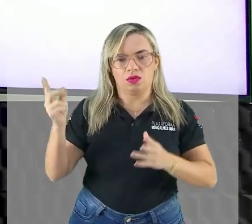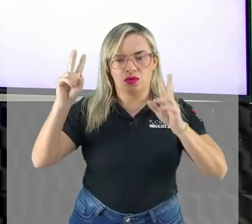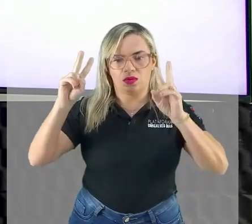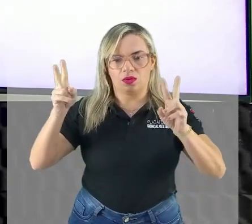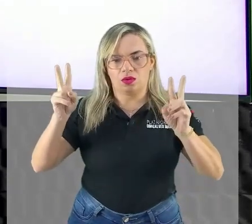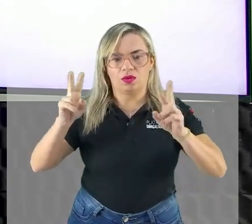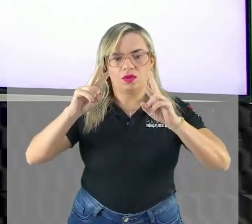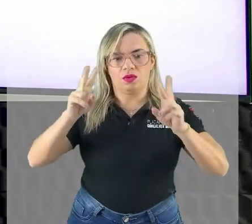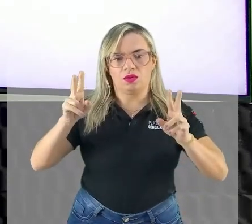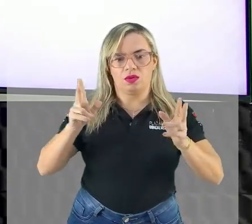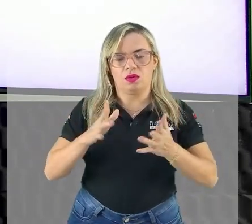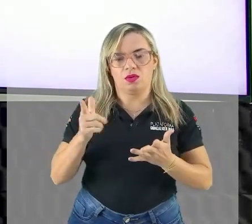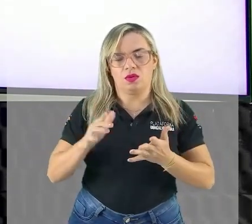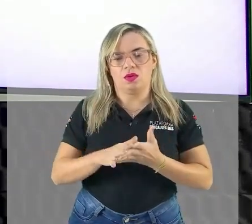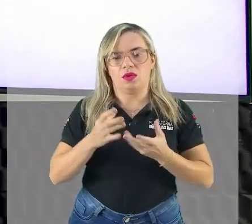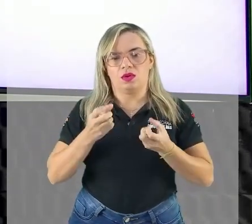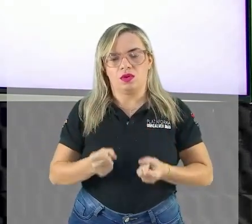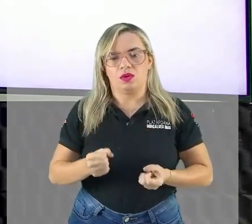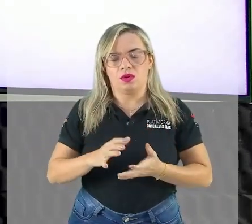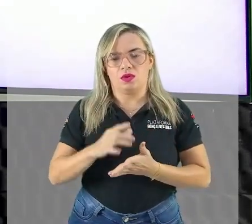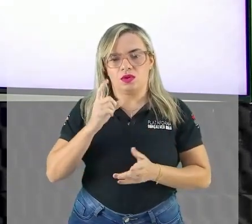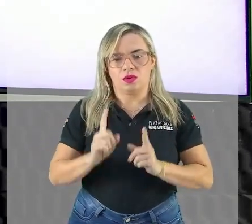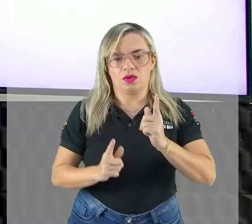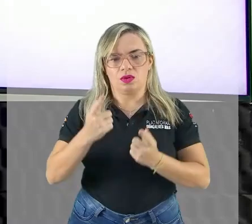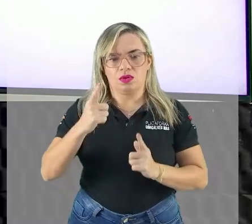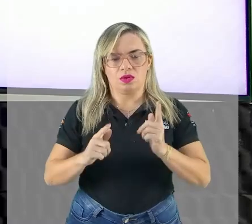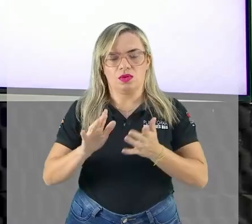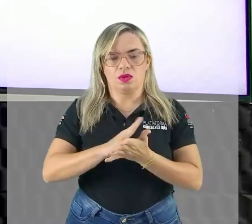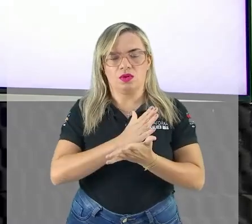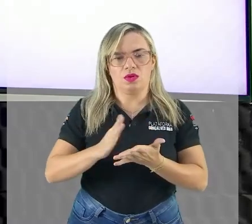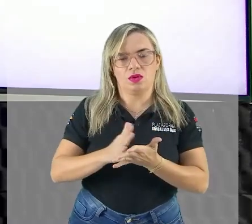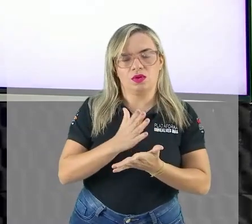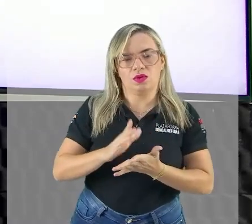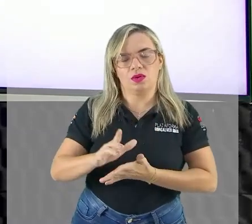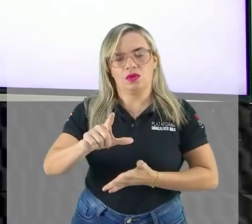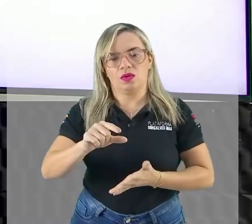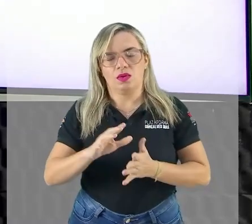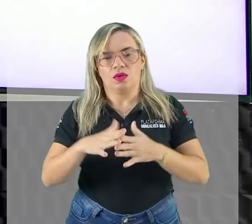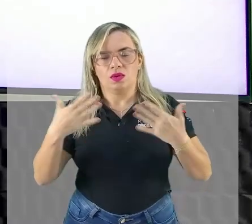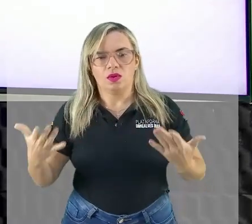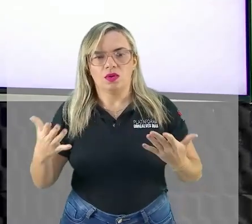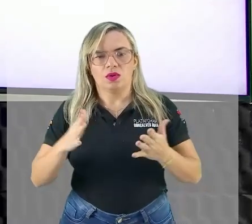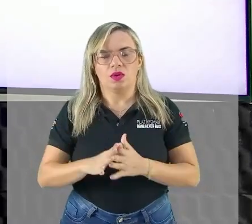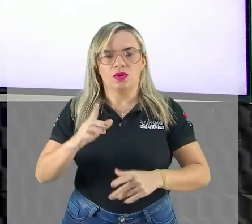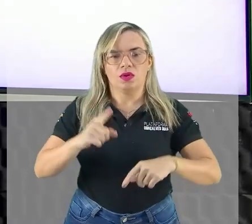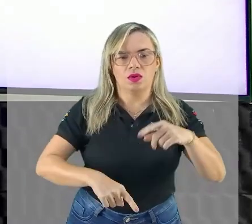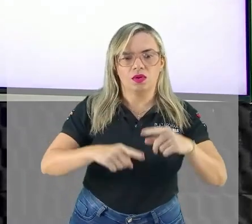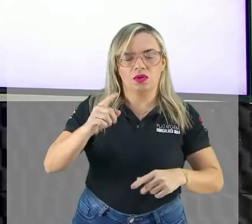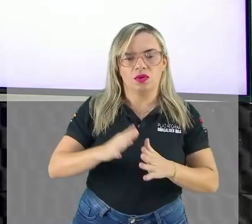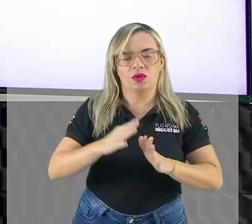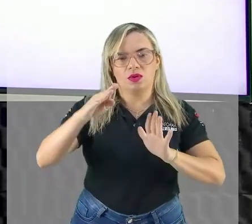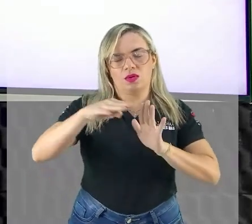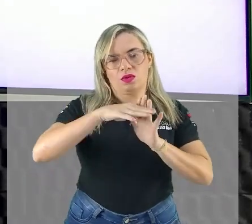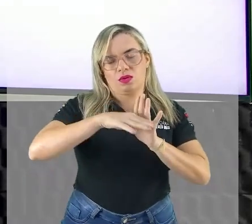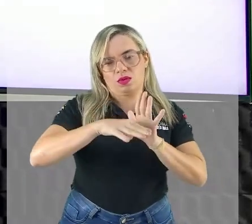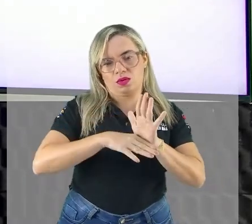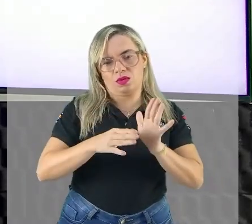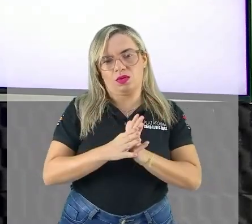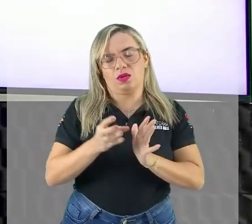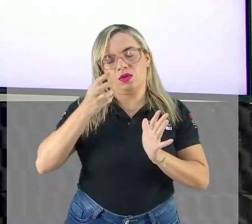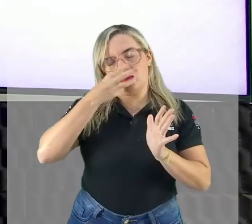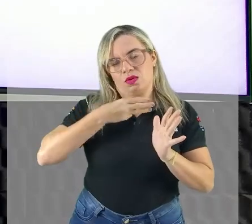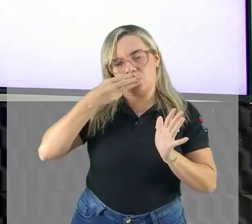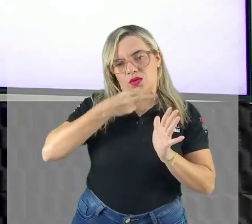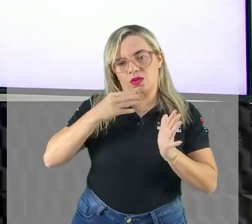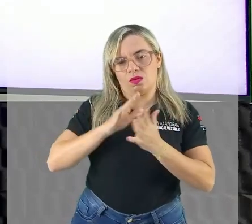no Chile, são algumas das alternativas. Então, o próprio produto já sinalizando, né, quais componentes, né, o tanto de açúcar, de